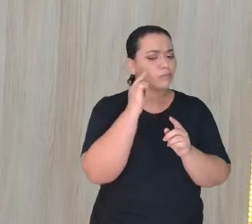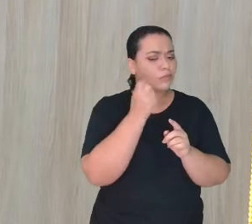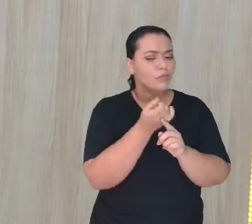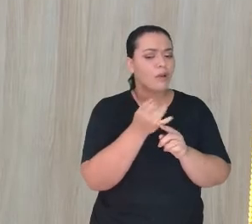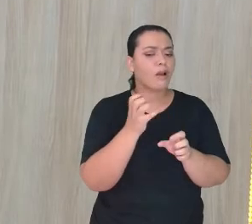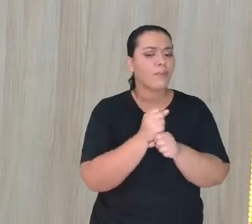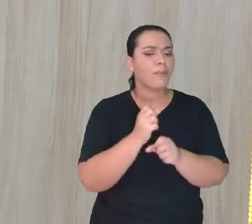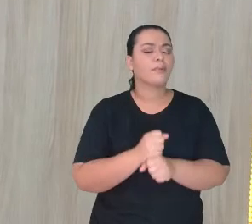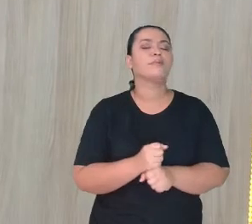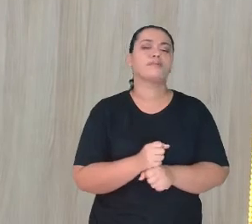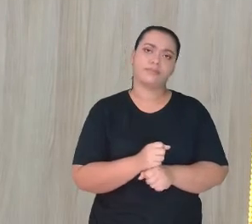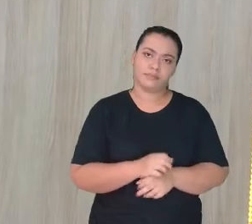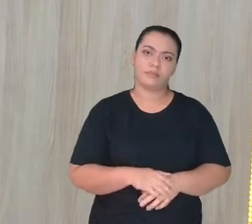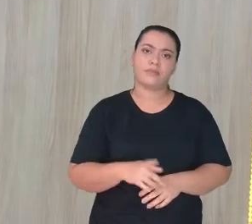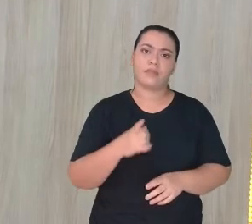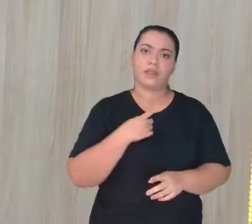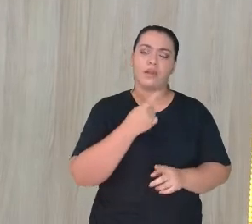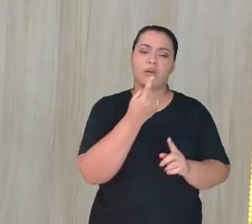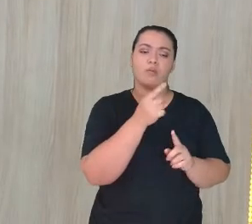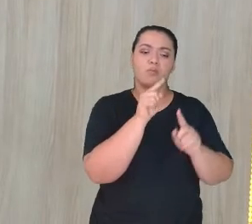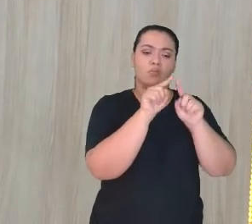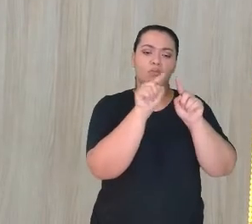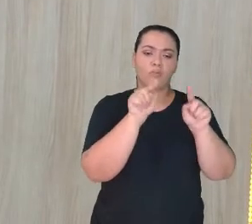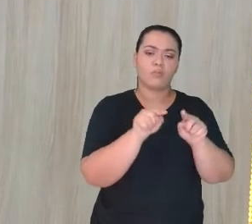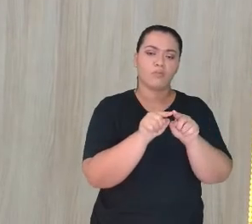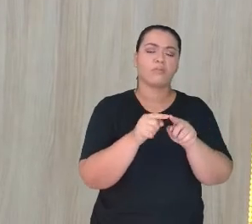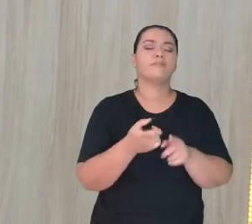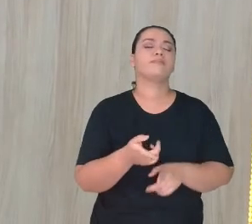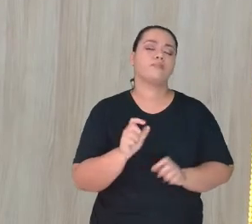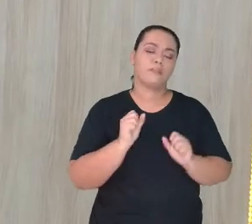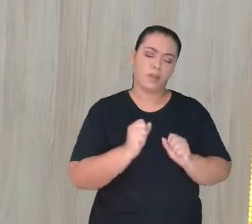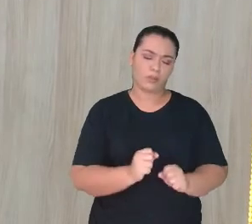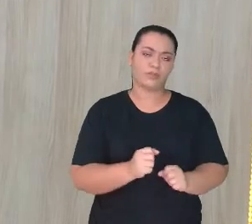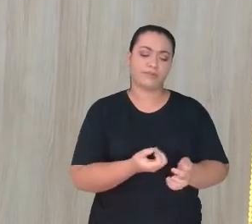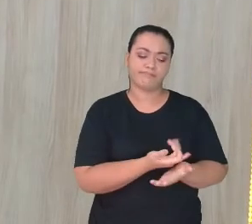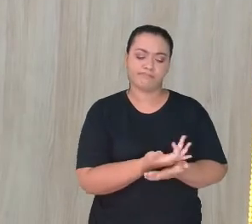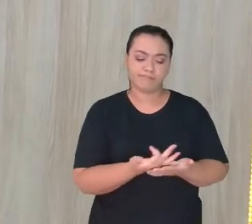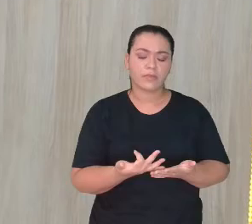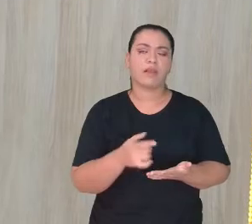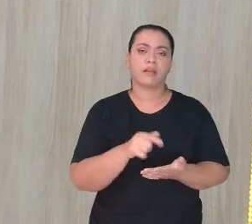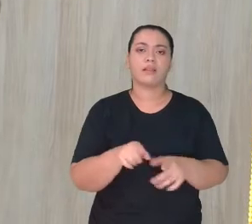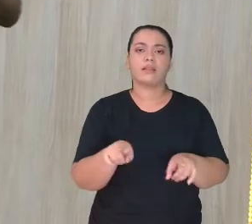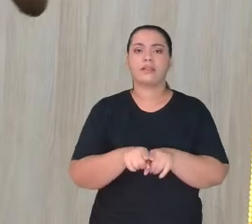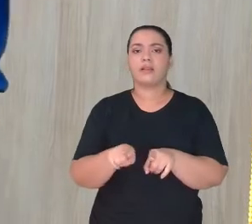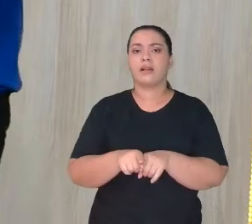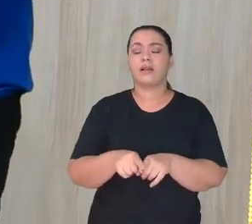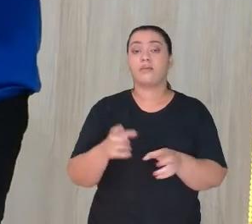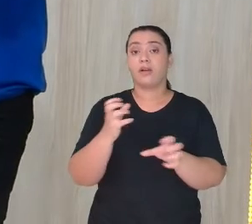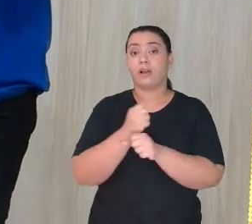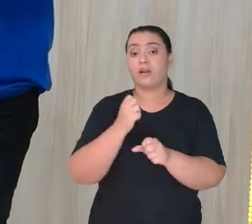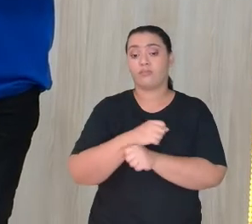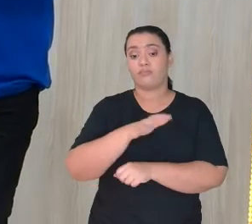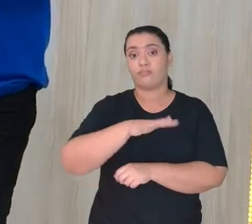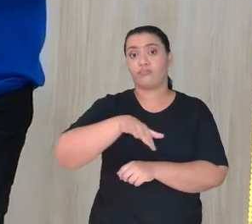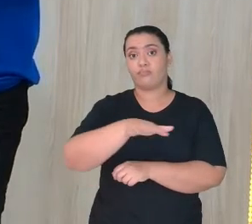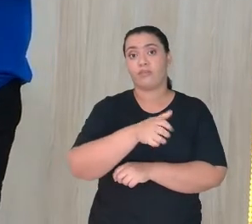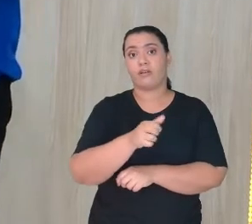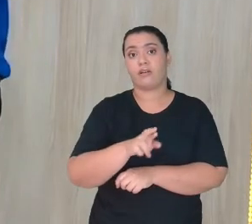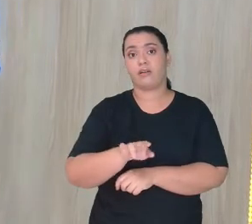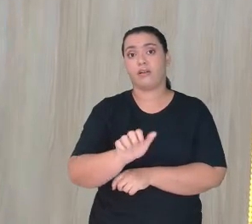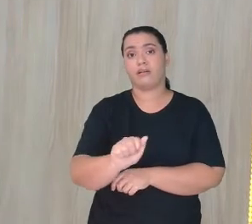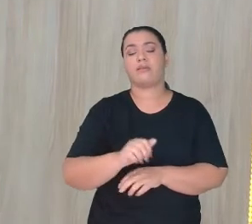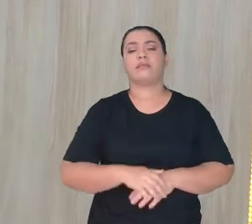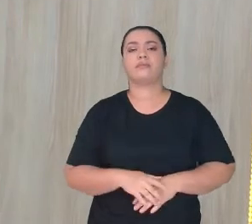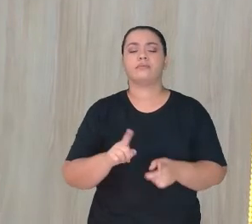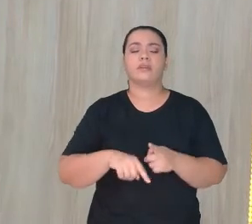fica fácil descobrir, ou 2 por 2, aí desenvolver. Então, veja como é simples o cálculo de área para poder desenvolver. E olha, no 5º ano você